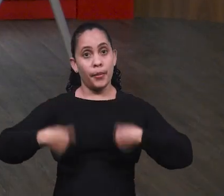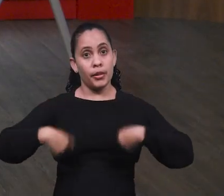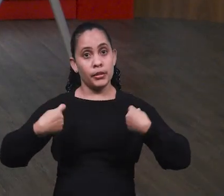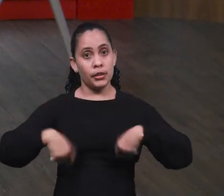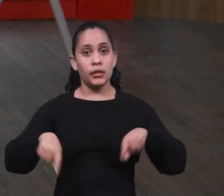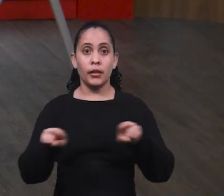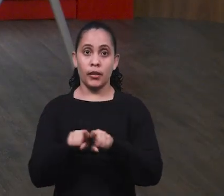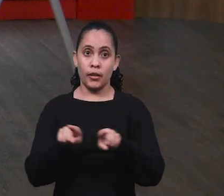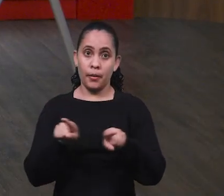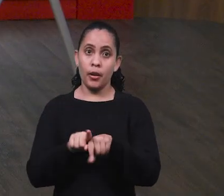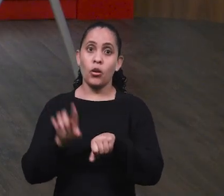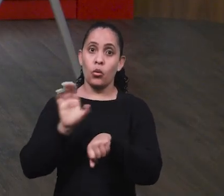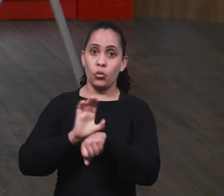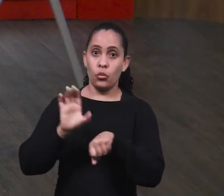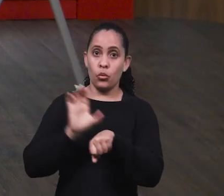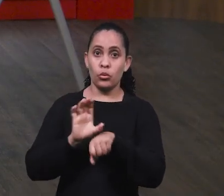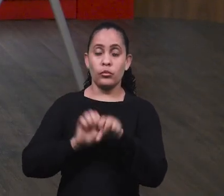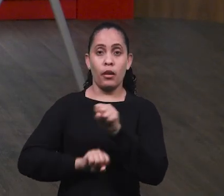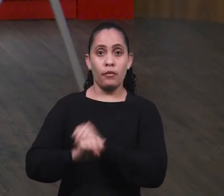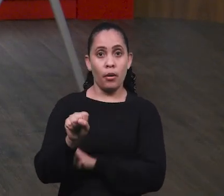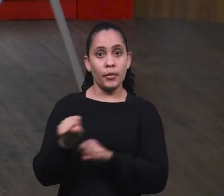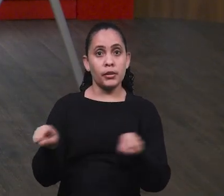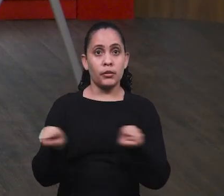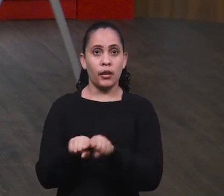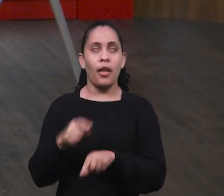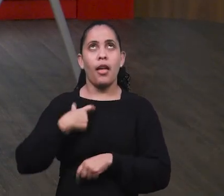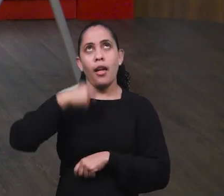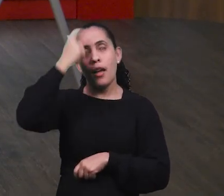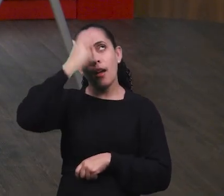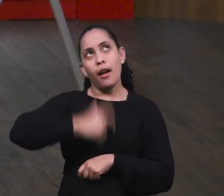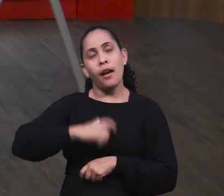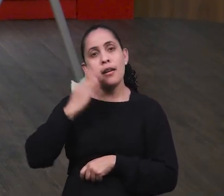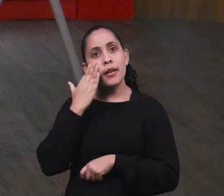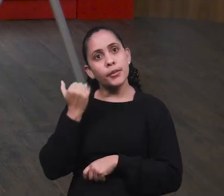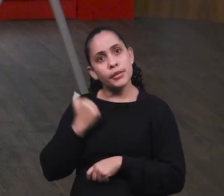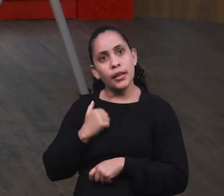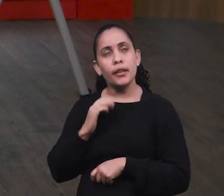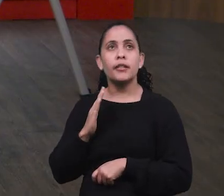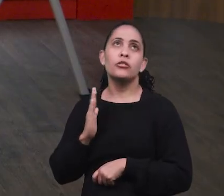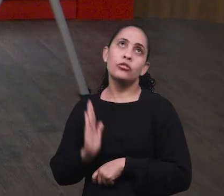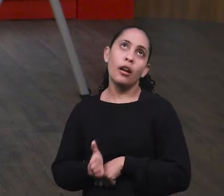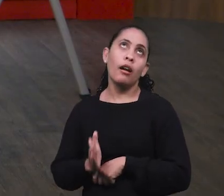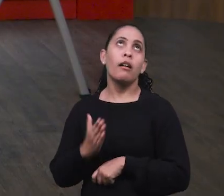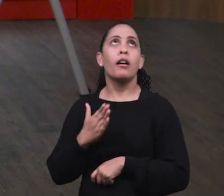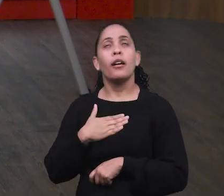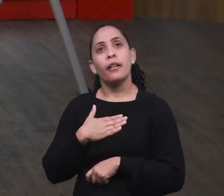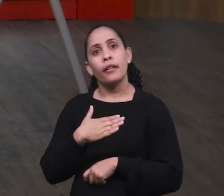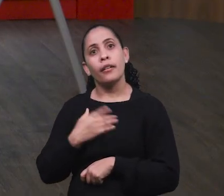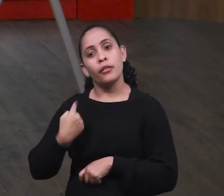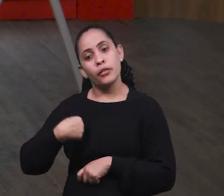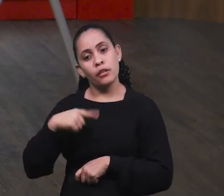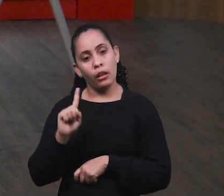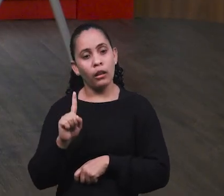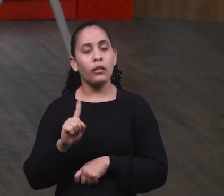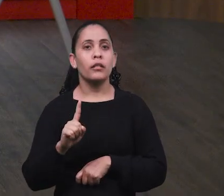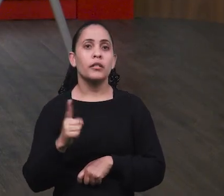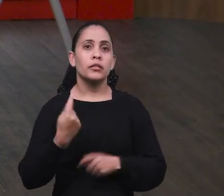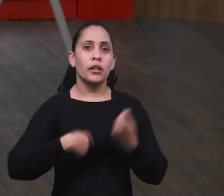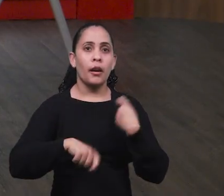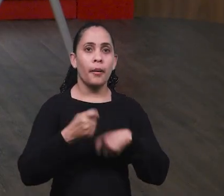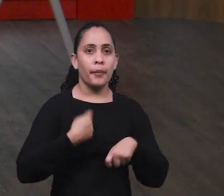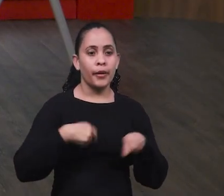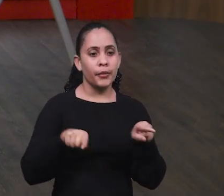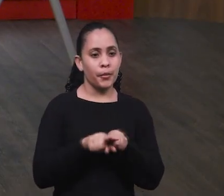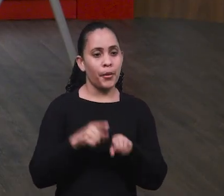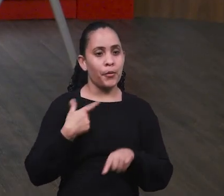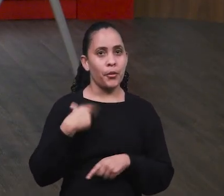ele precisa se capacitar. Então não é porque eu sei fazer alguma coisa, eu sei operacionalizar muito bem, que eu também